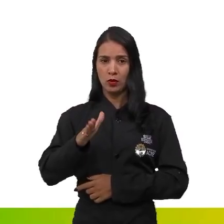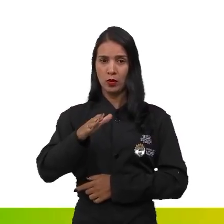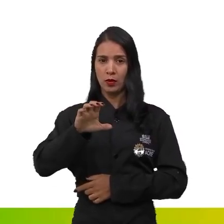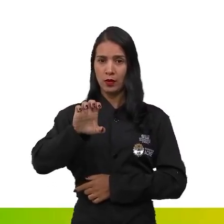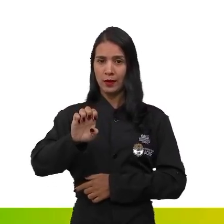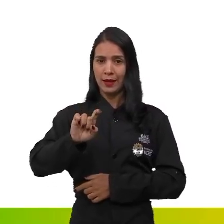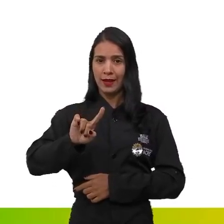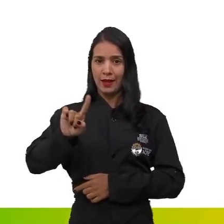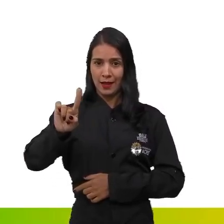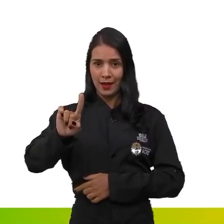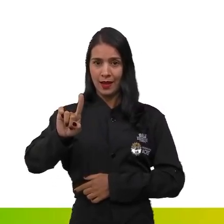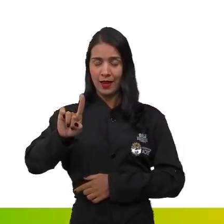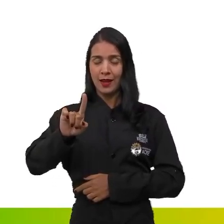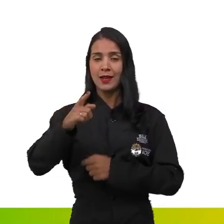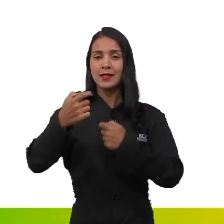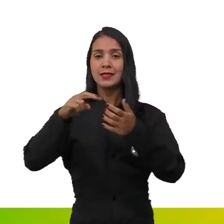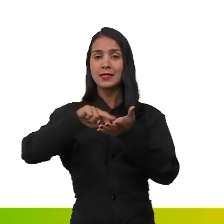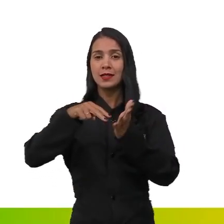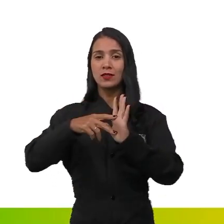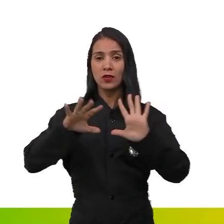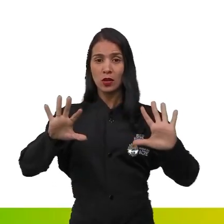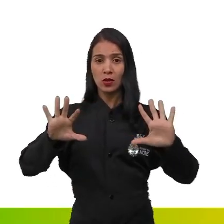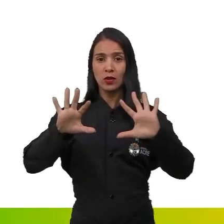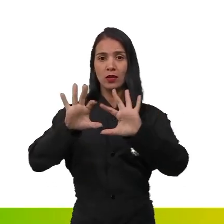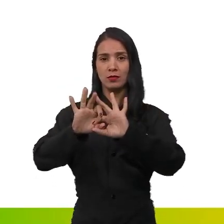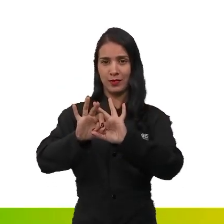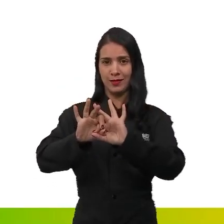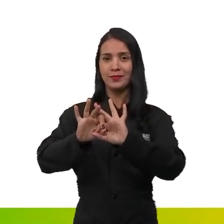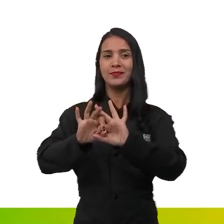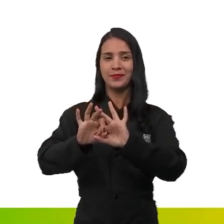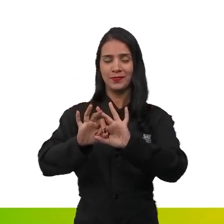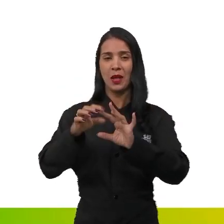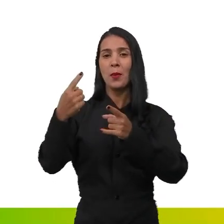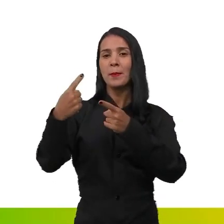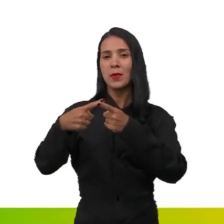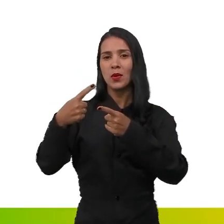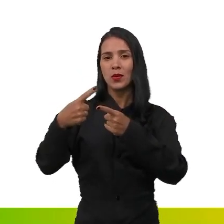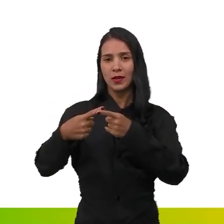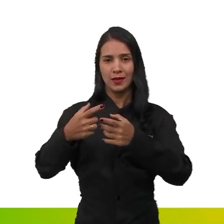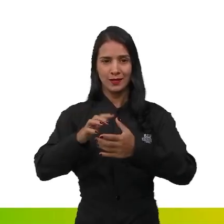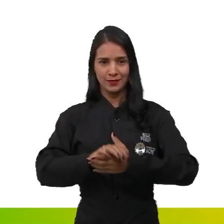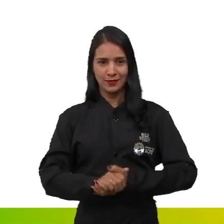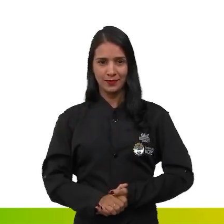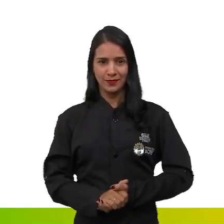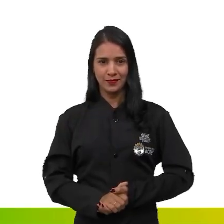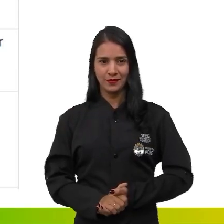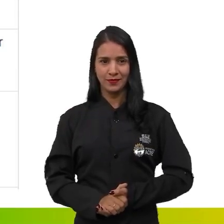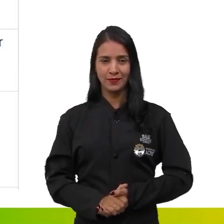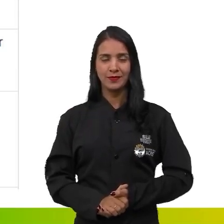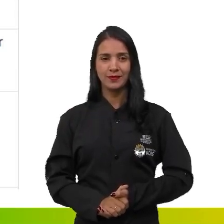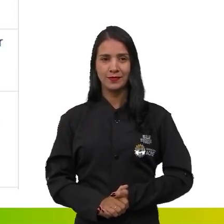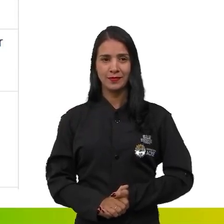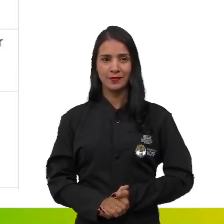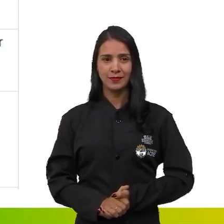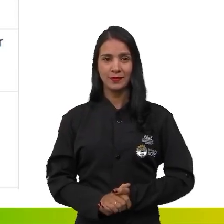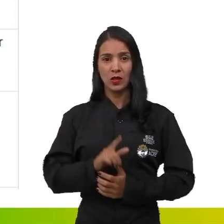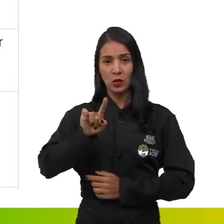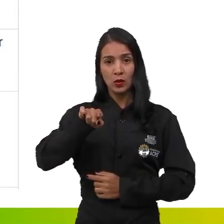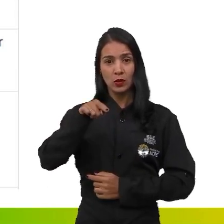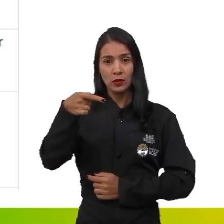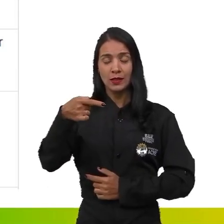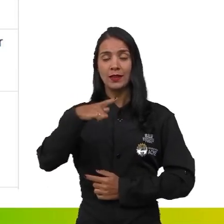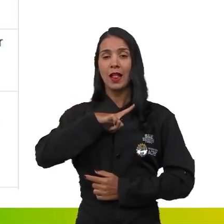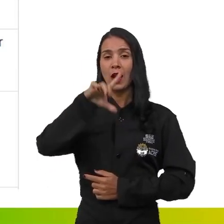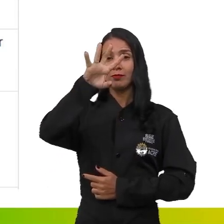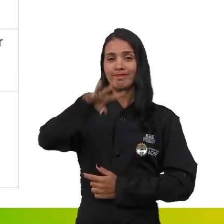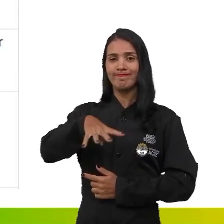ligação entre uma oração e outra, tá certo, pessoal? Em seguida, eu tenho